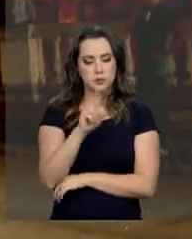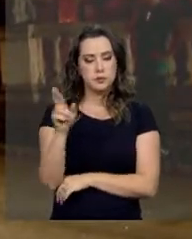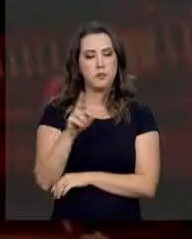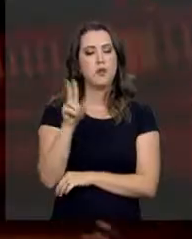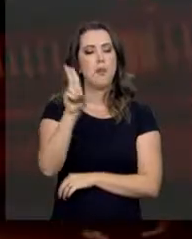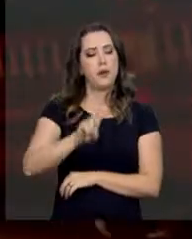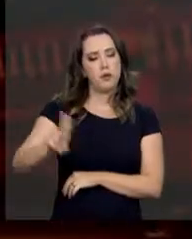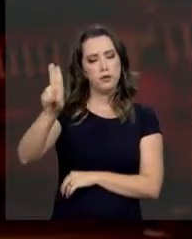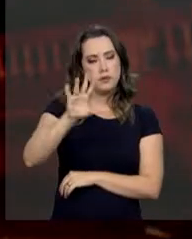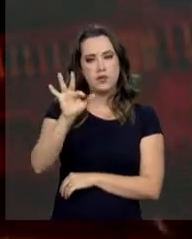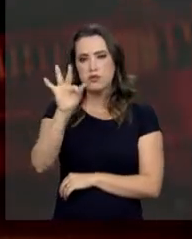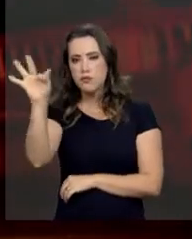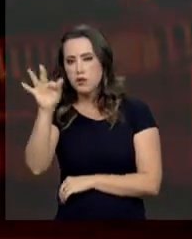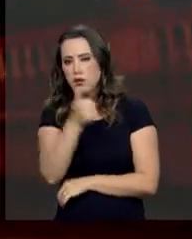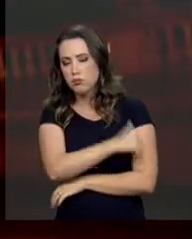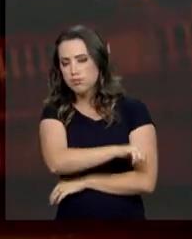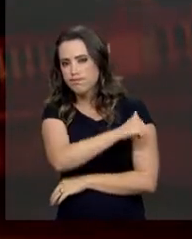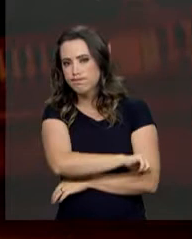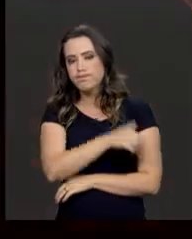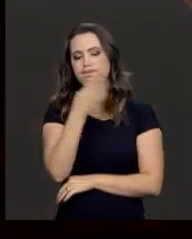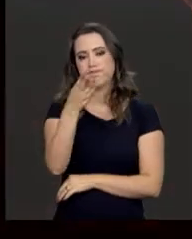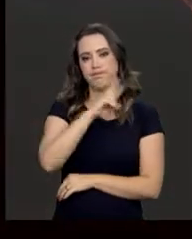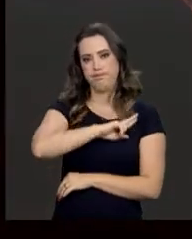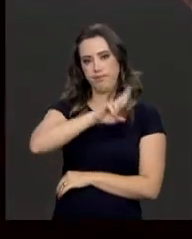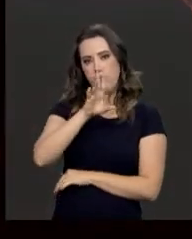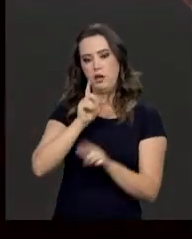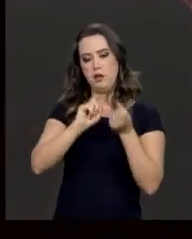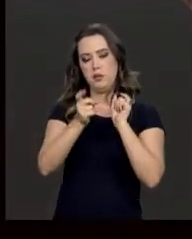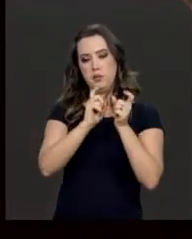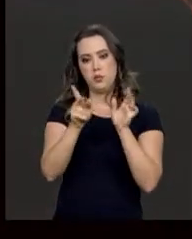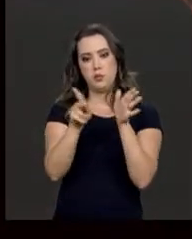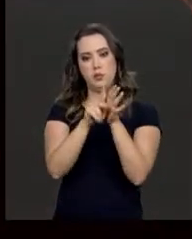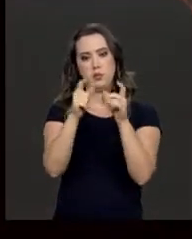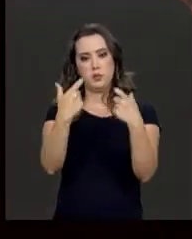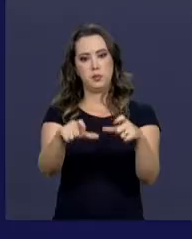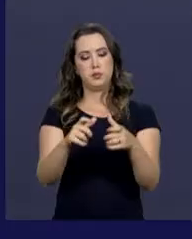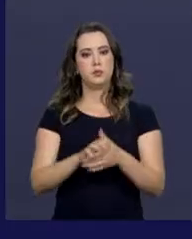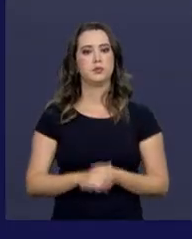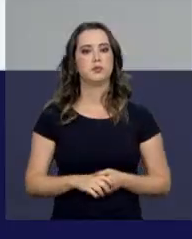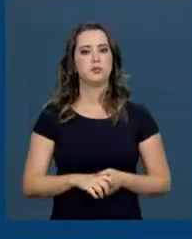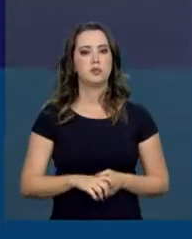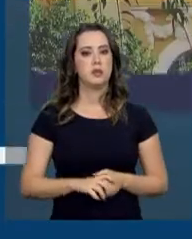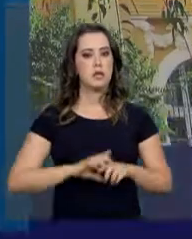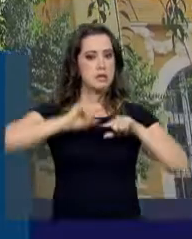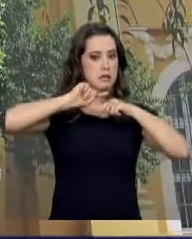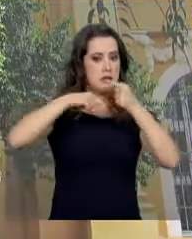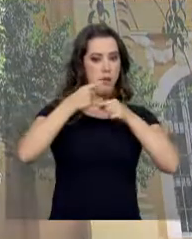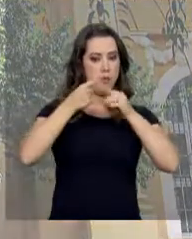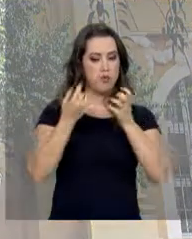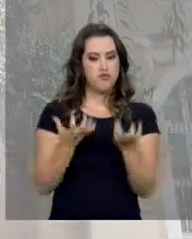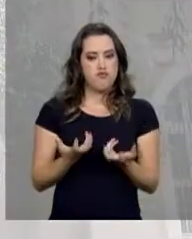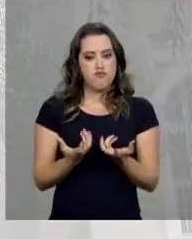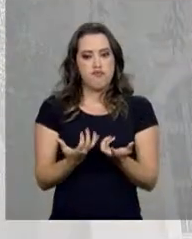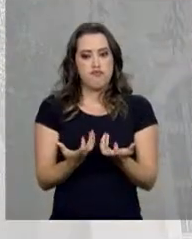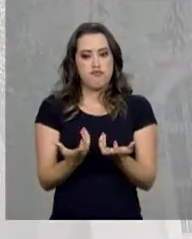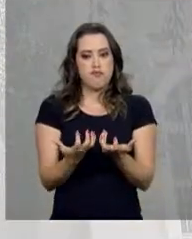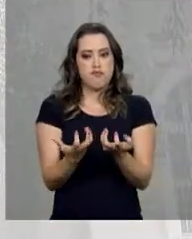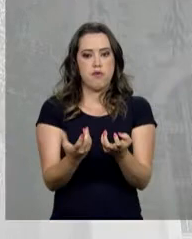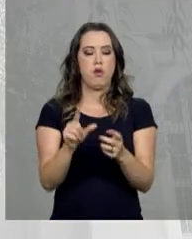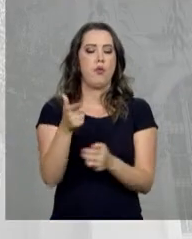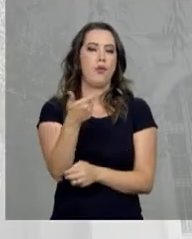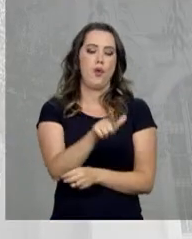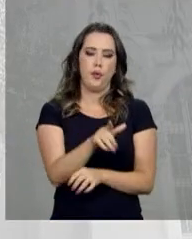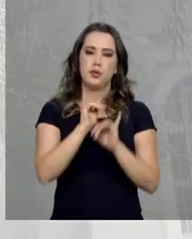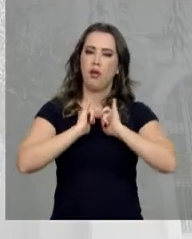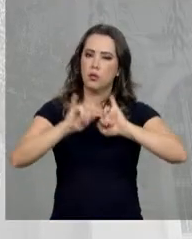universidade federal do rio de janeiro responsável pela administração do museu nacional logo depois do incêndio outras medidas foram